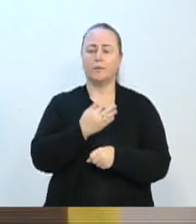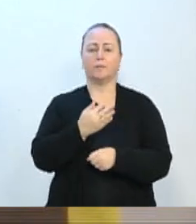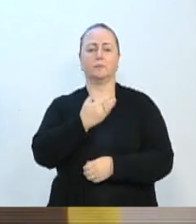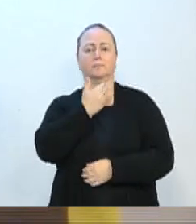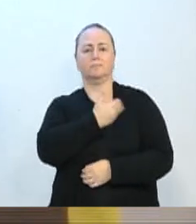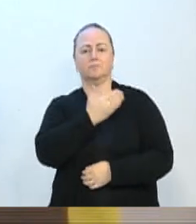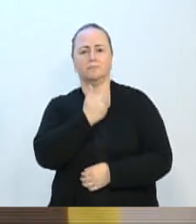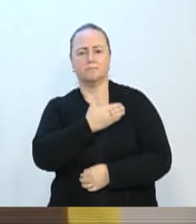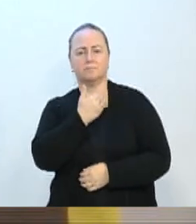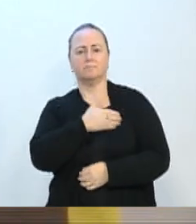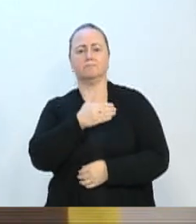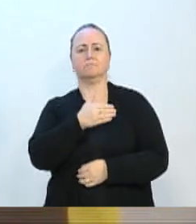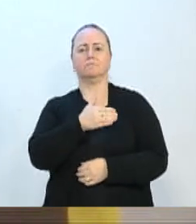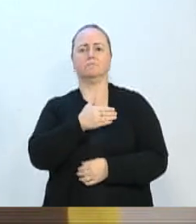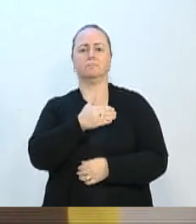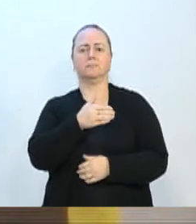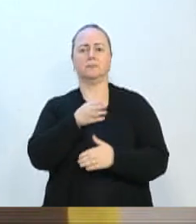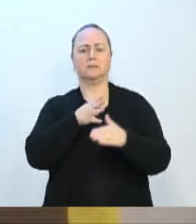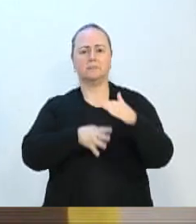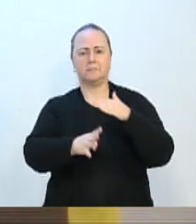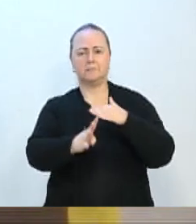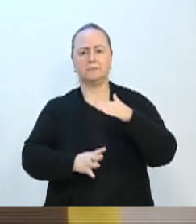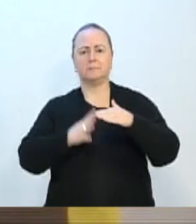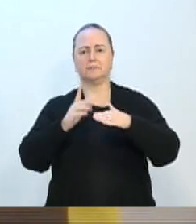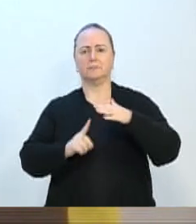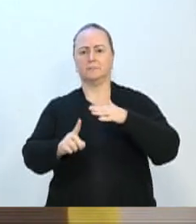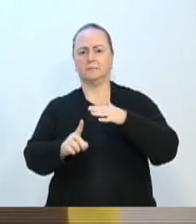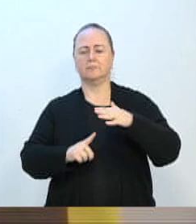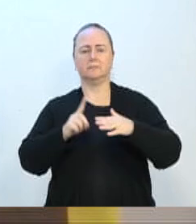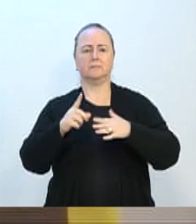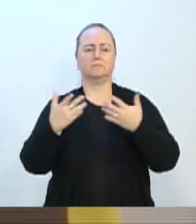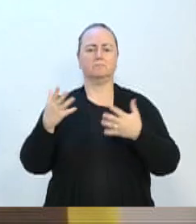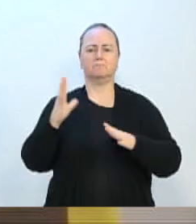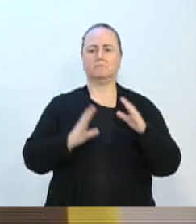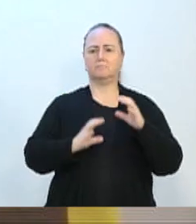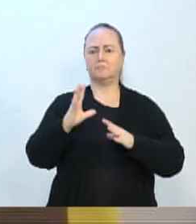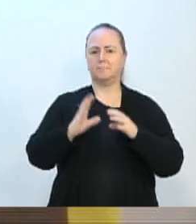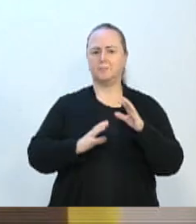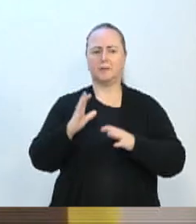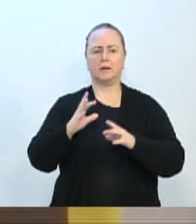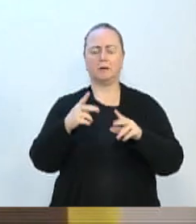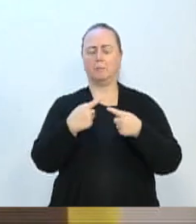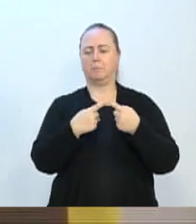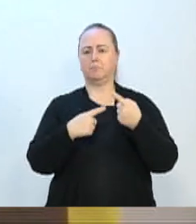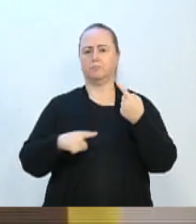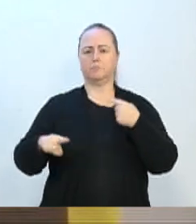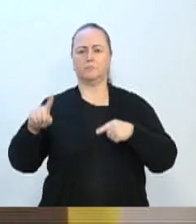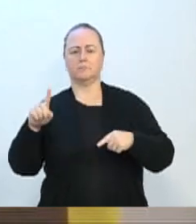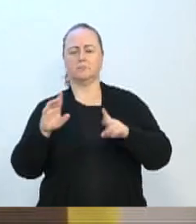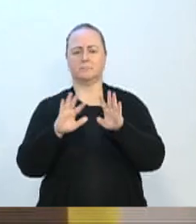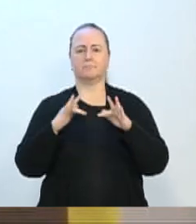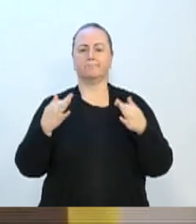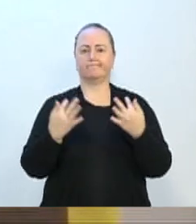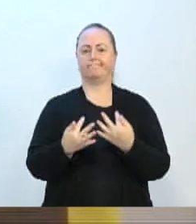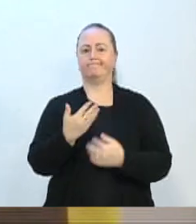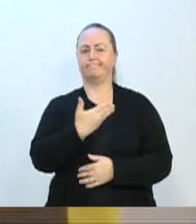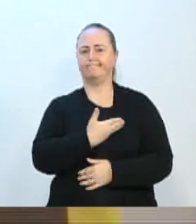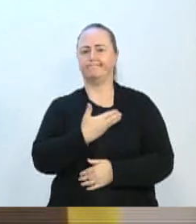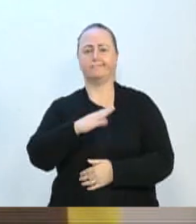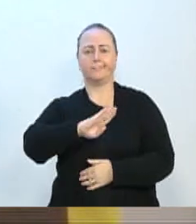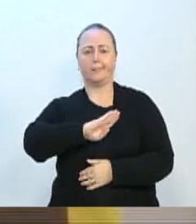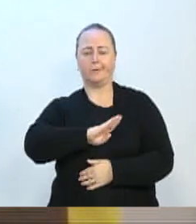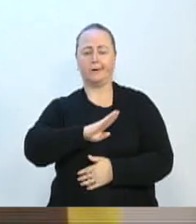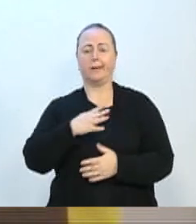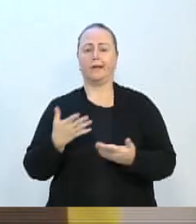xenofobia briga discussões amizades feitas relacionamentos desfeitos entre família amigos colegas de trabalho e o pior